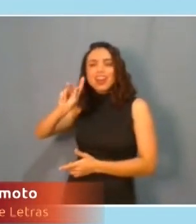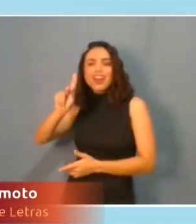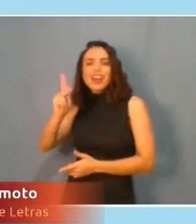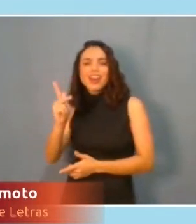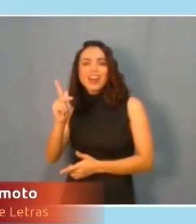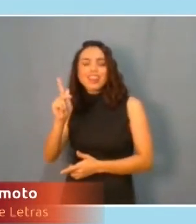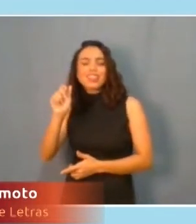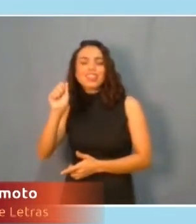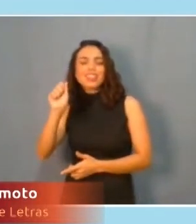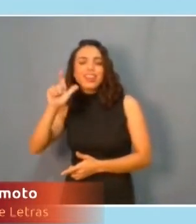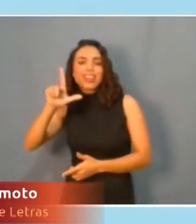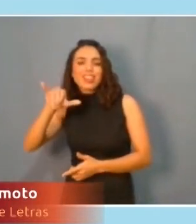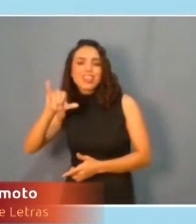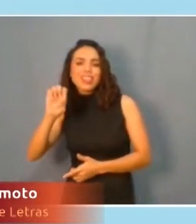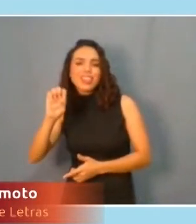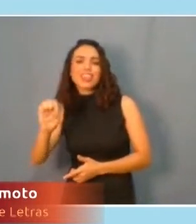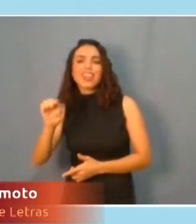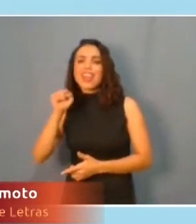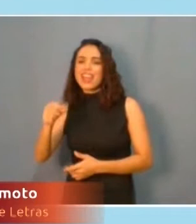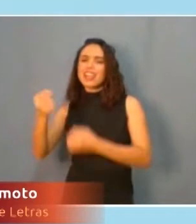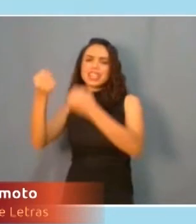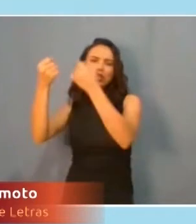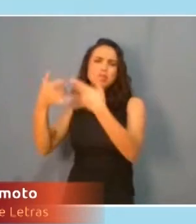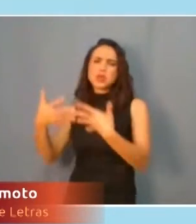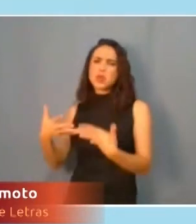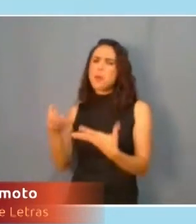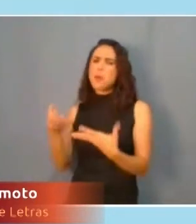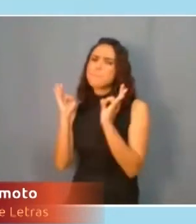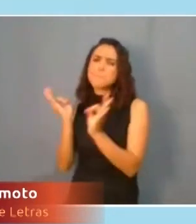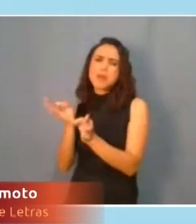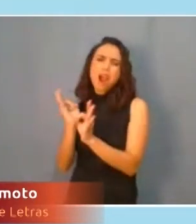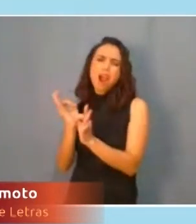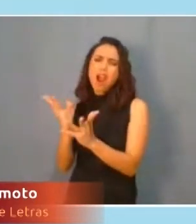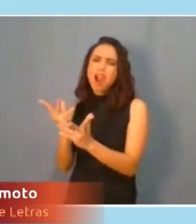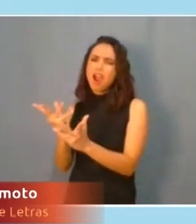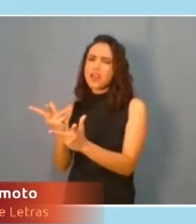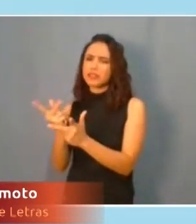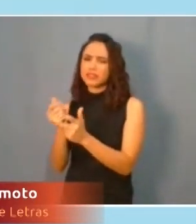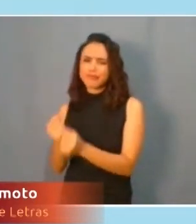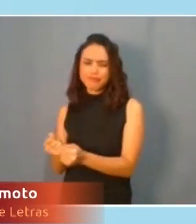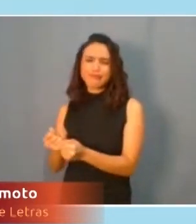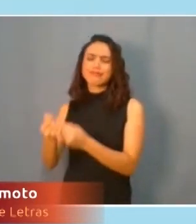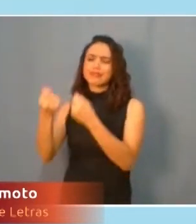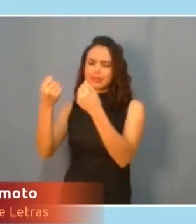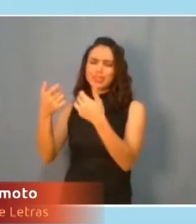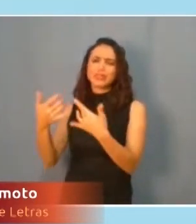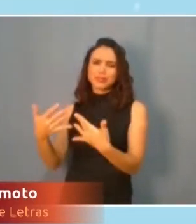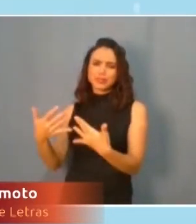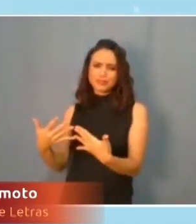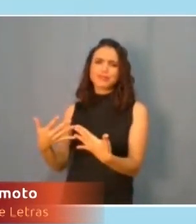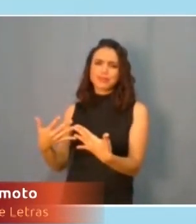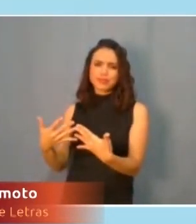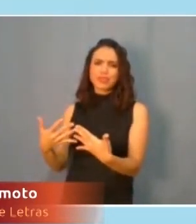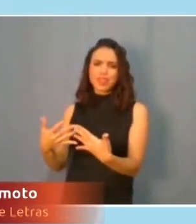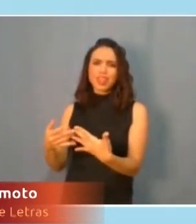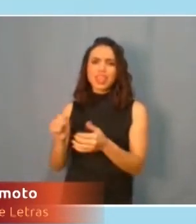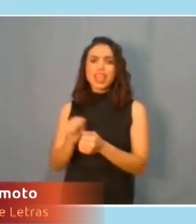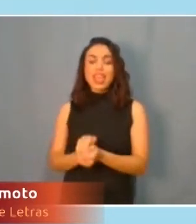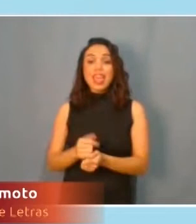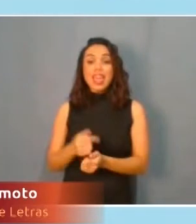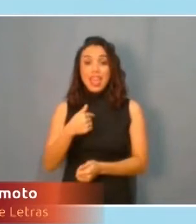está passando. O Brasil é totalmente diferente de outros países onde tem fome. Eu trabalho muito, como eu falei, com